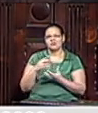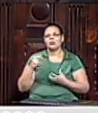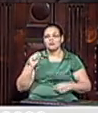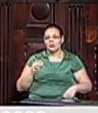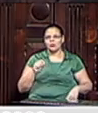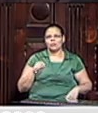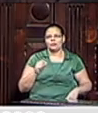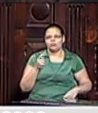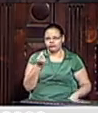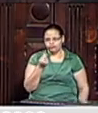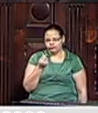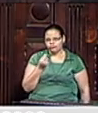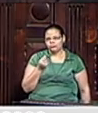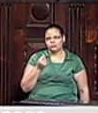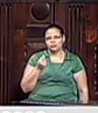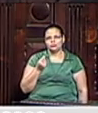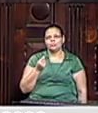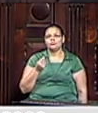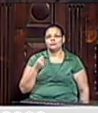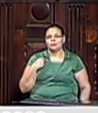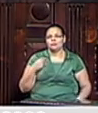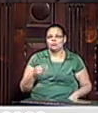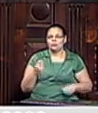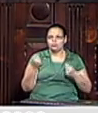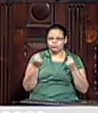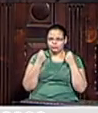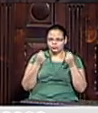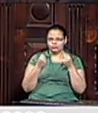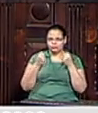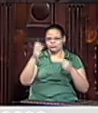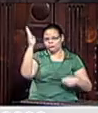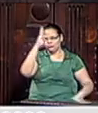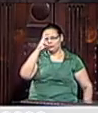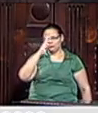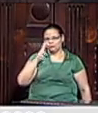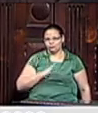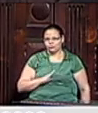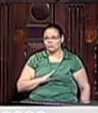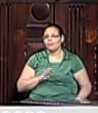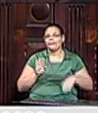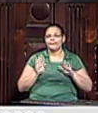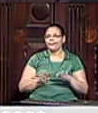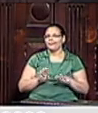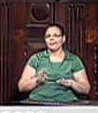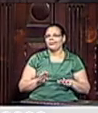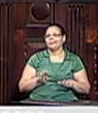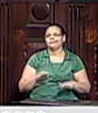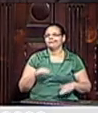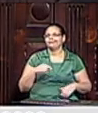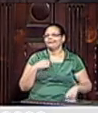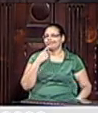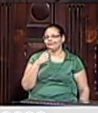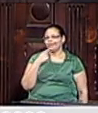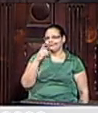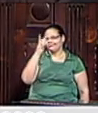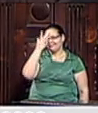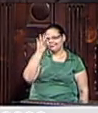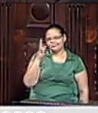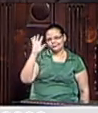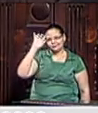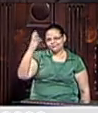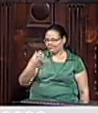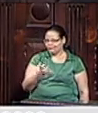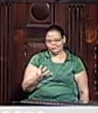pela lógica do dinheiro que compra o poder no nosso Brasil. Mas não há saídas fáceis. Não